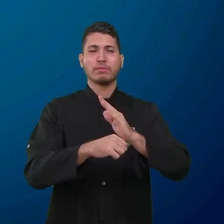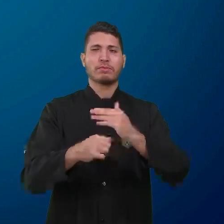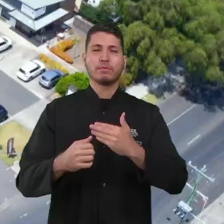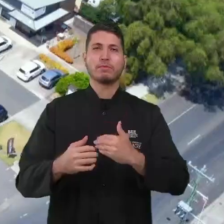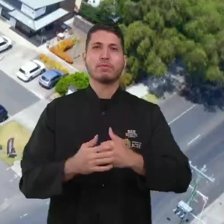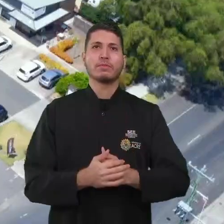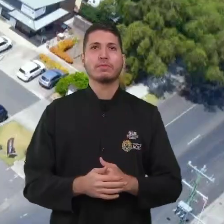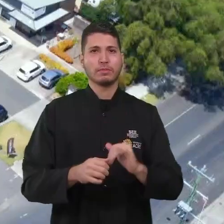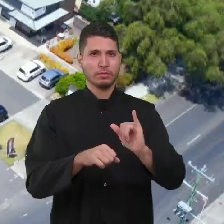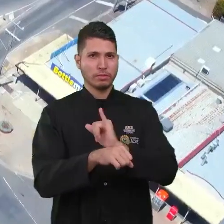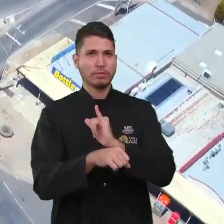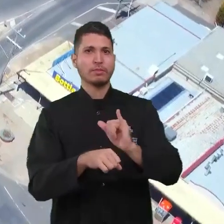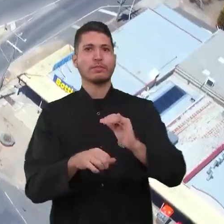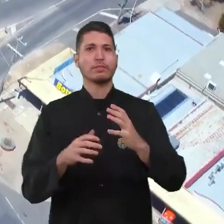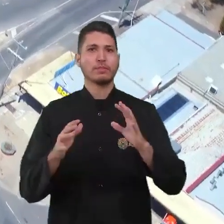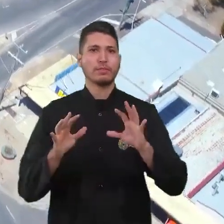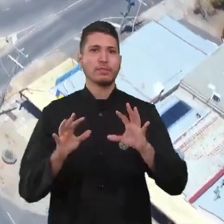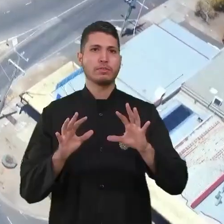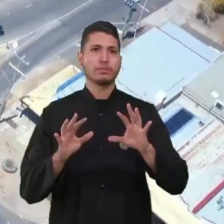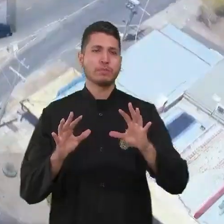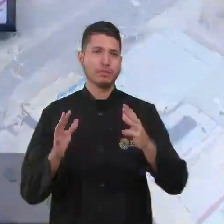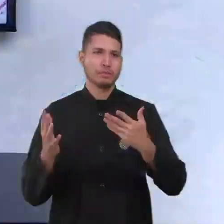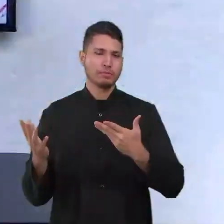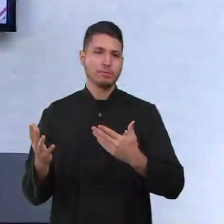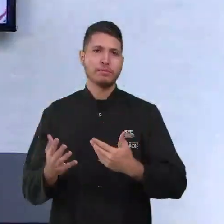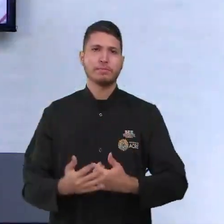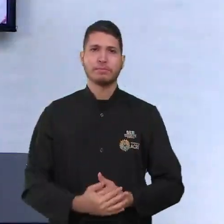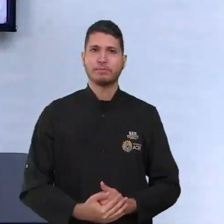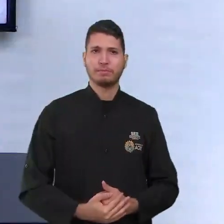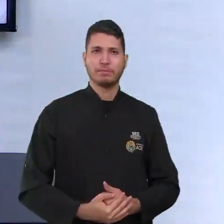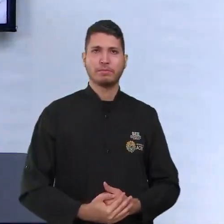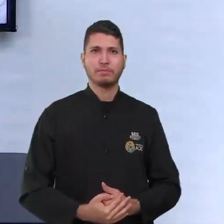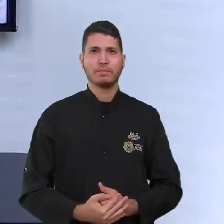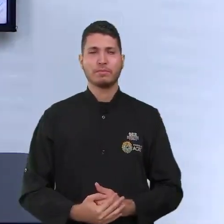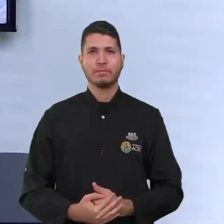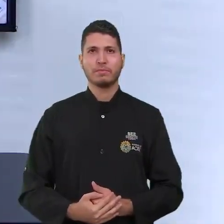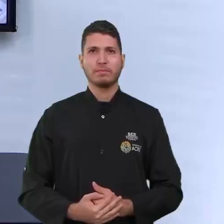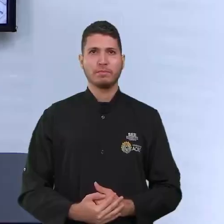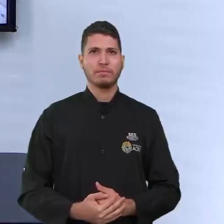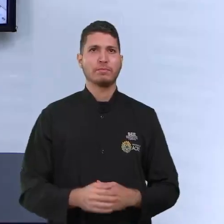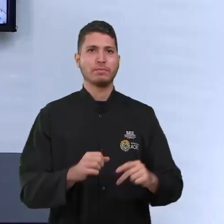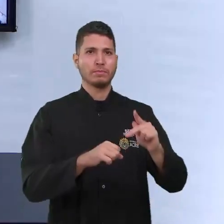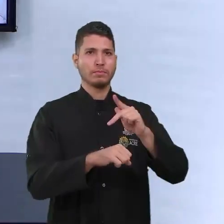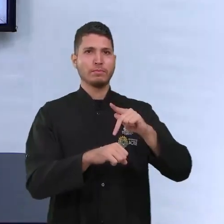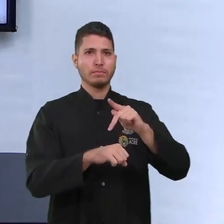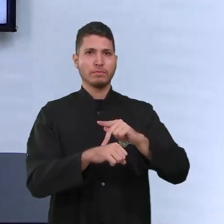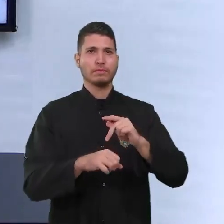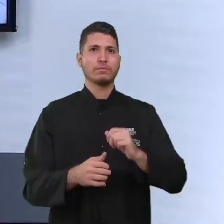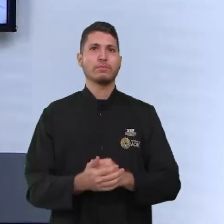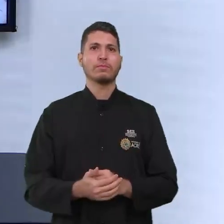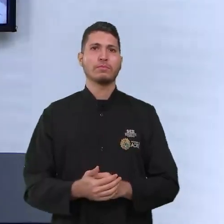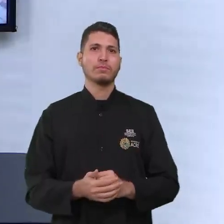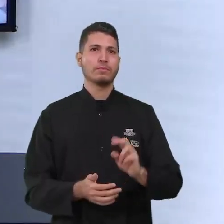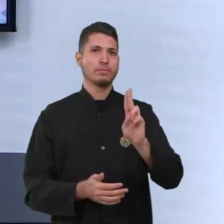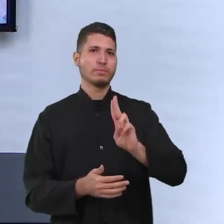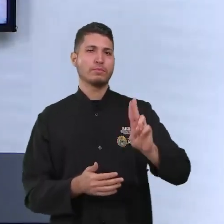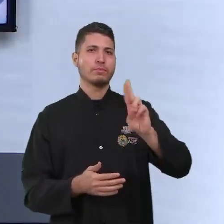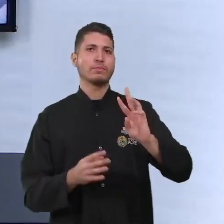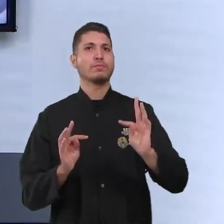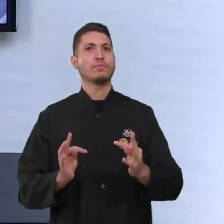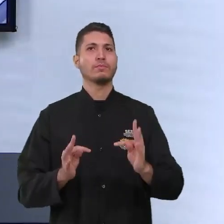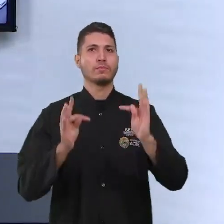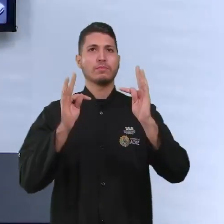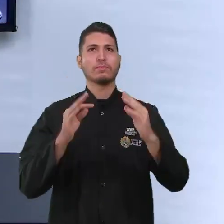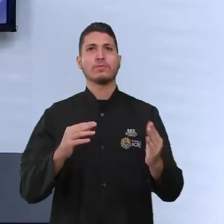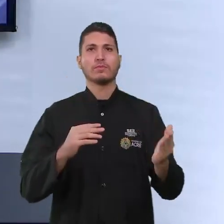aí para a superação. Agora, eu quero falar com vocês sobre os países consumidores de tecnologia.